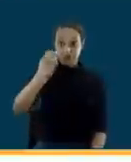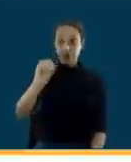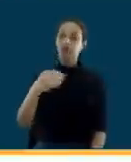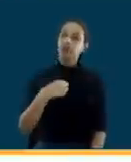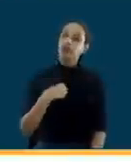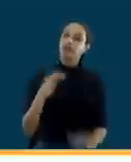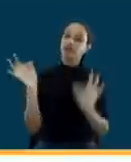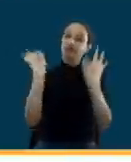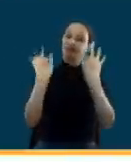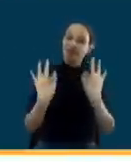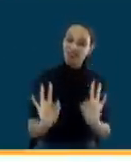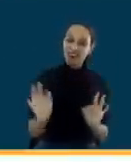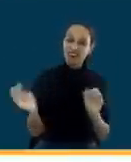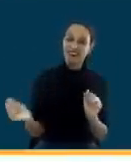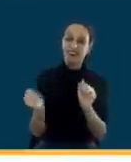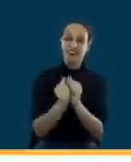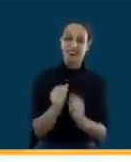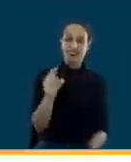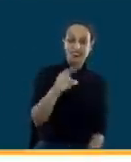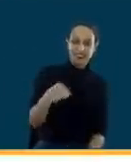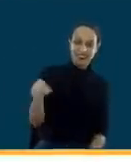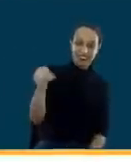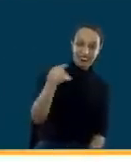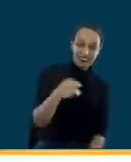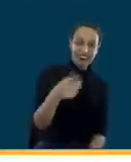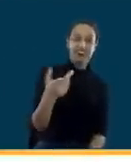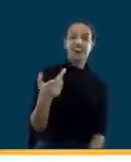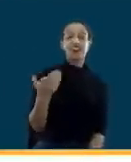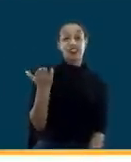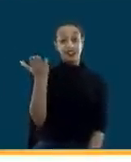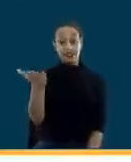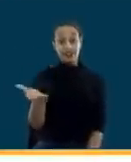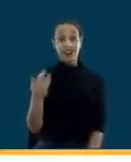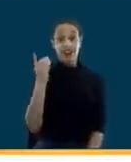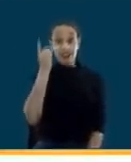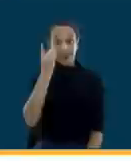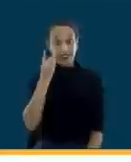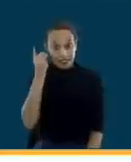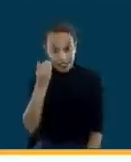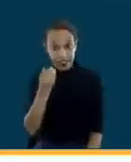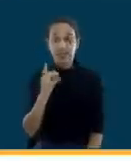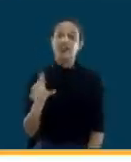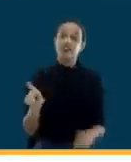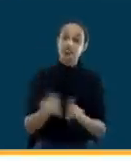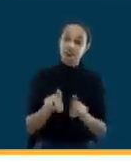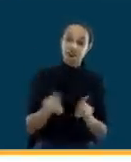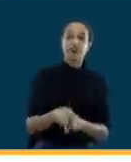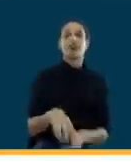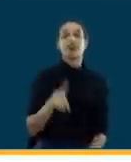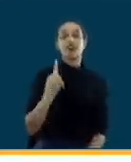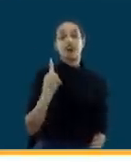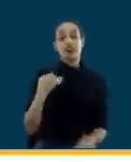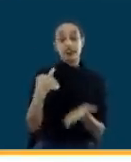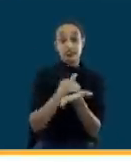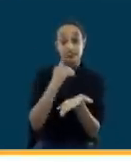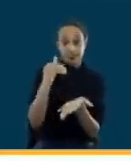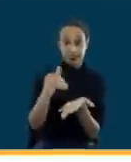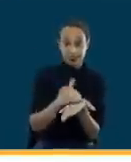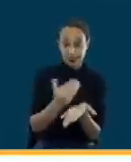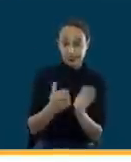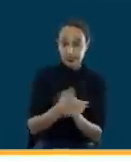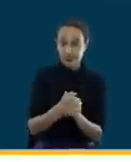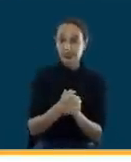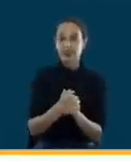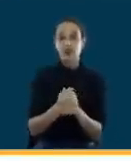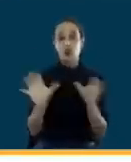gente poder estar aqui junto com a deputada Jandira, junto com a Daniele, junto com a FEComércio, que tem sido, com toda